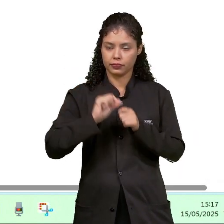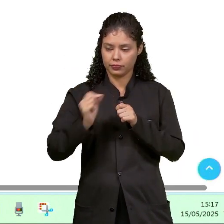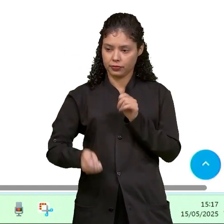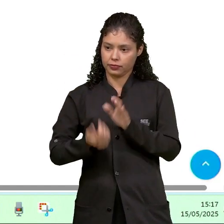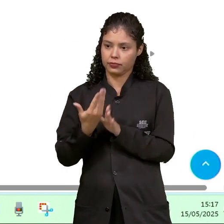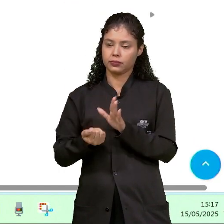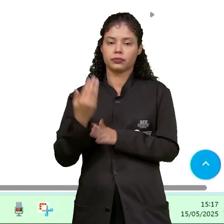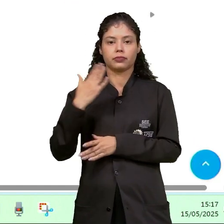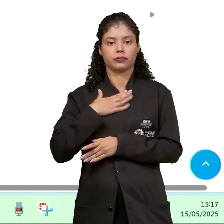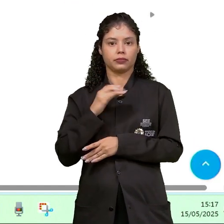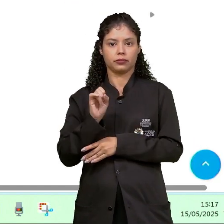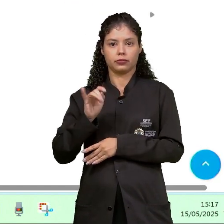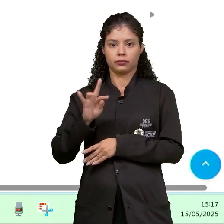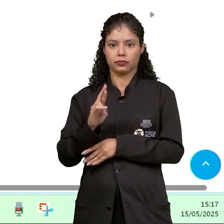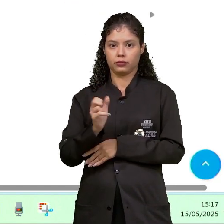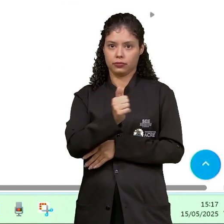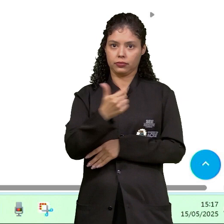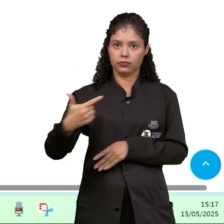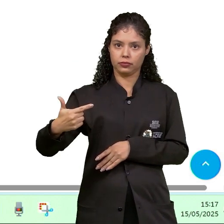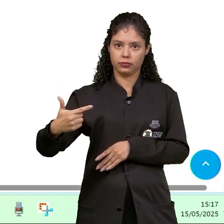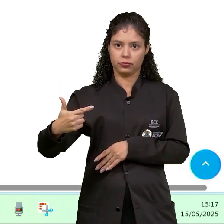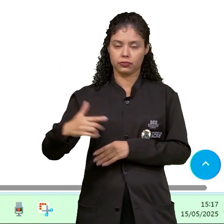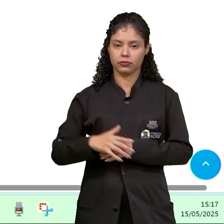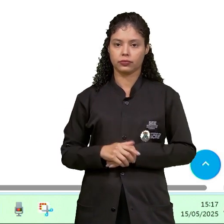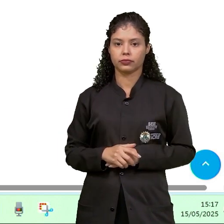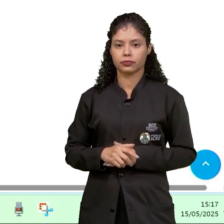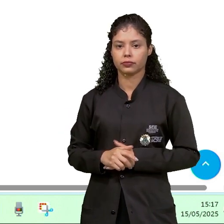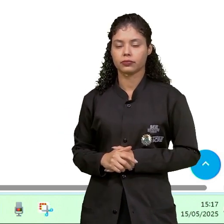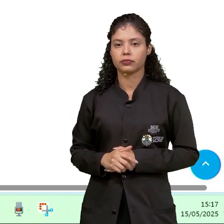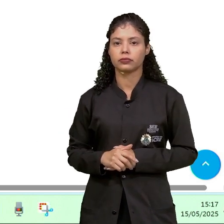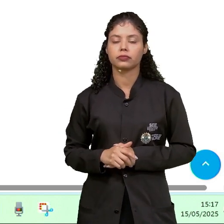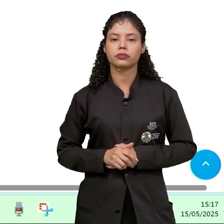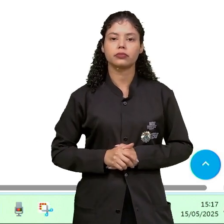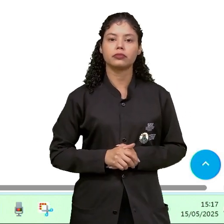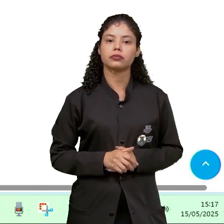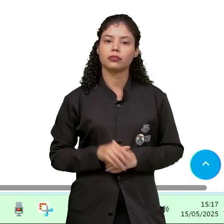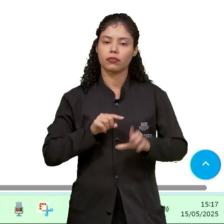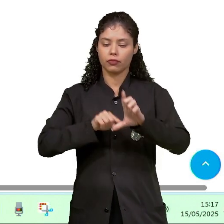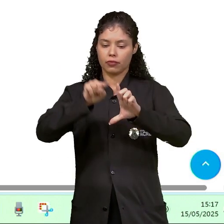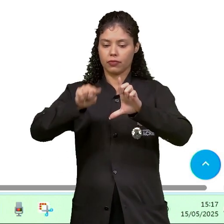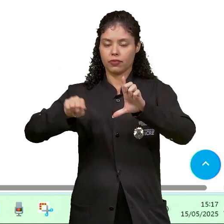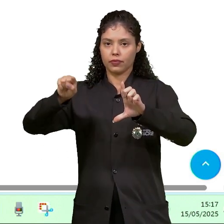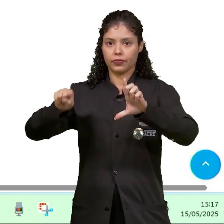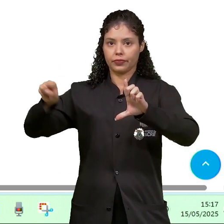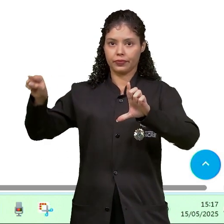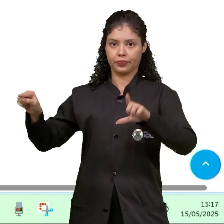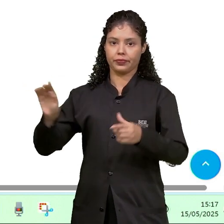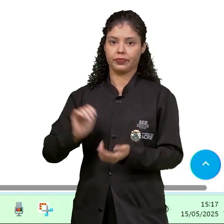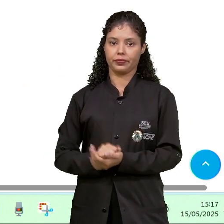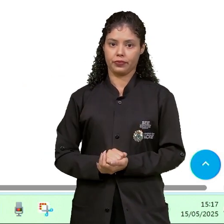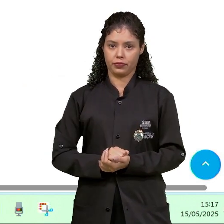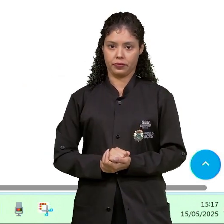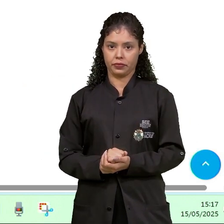no meu setor, foram 12 processos nesse período. E aqui ele me traz um gráfico mostrando aqui, ó, né, um gráfico